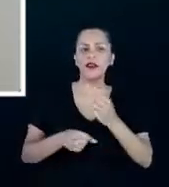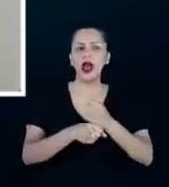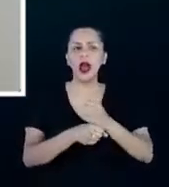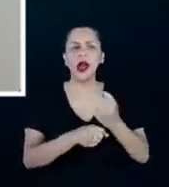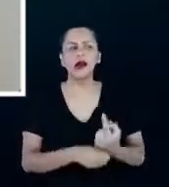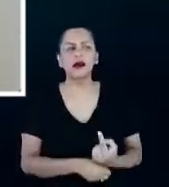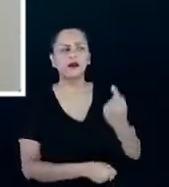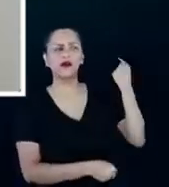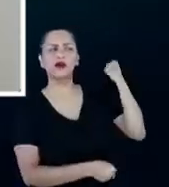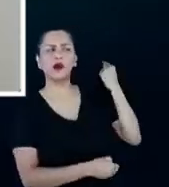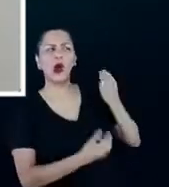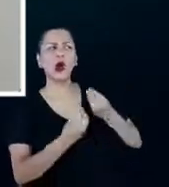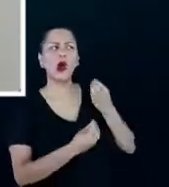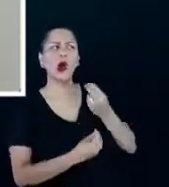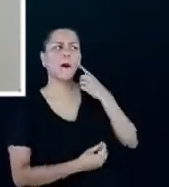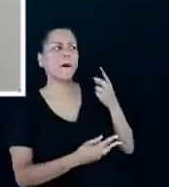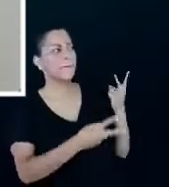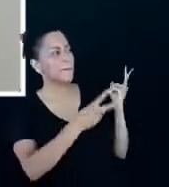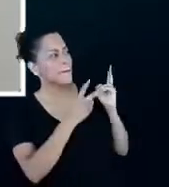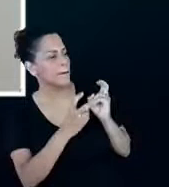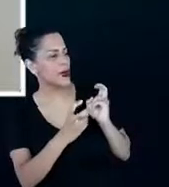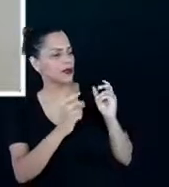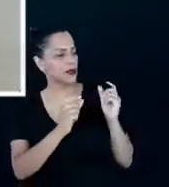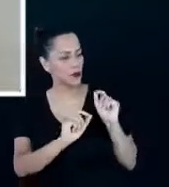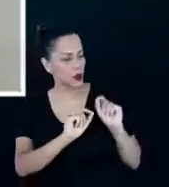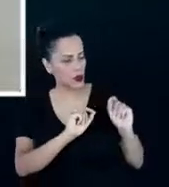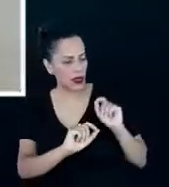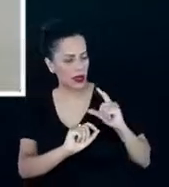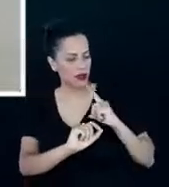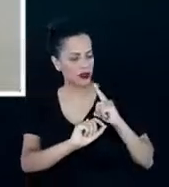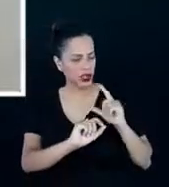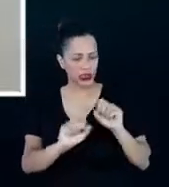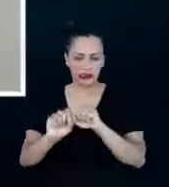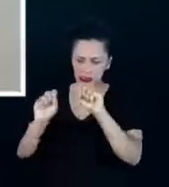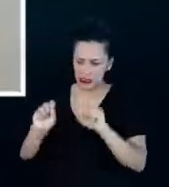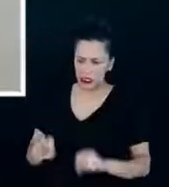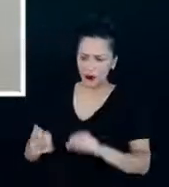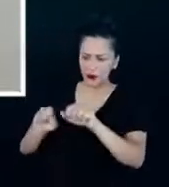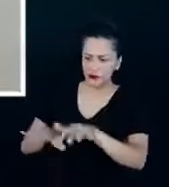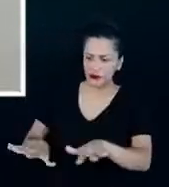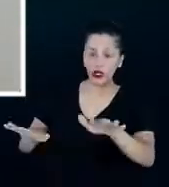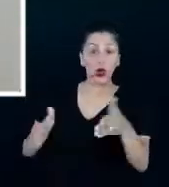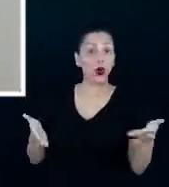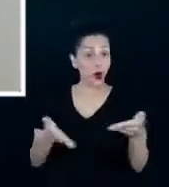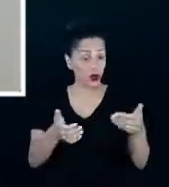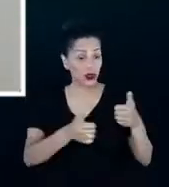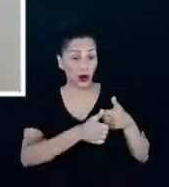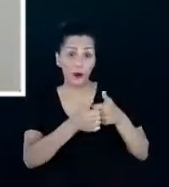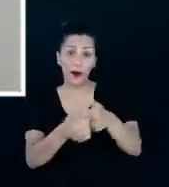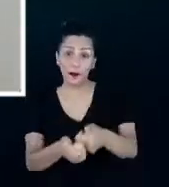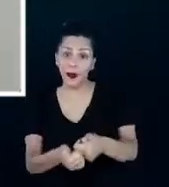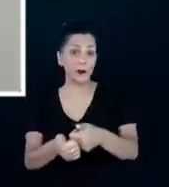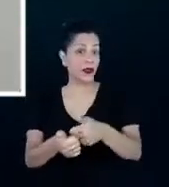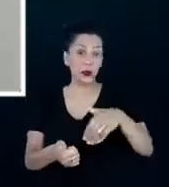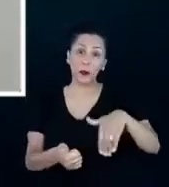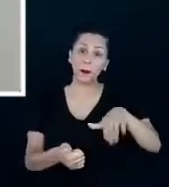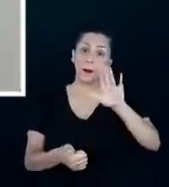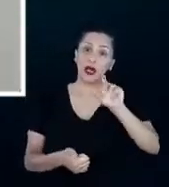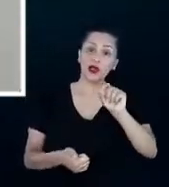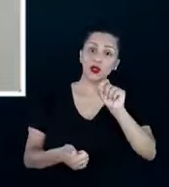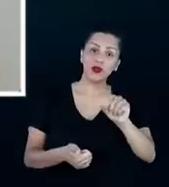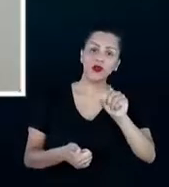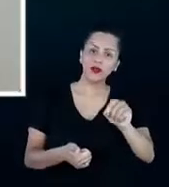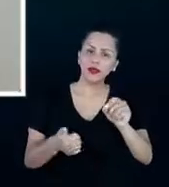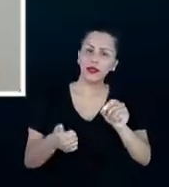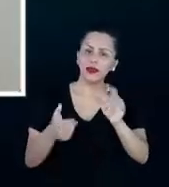via, né? Atrasos no sistema de transmissão, né? Na implementação dos empreendimentos. Hoje, o acompanhamento ele tem sido muito diligente,